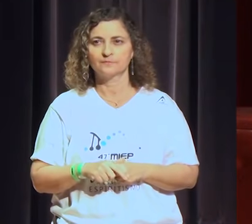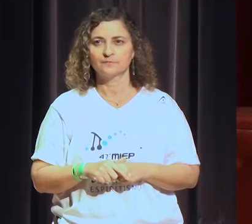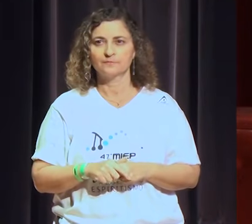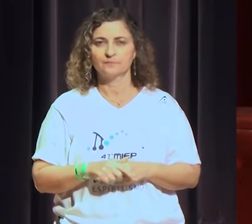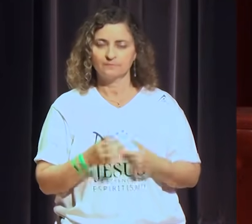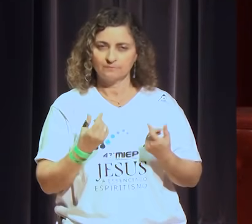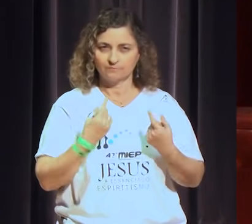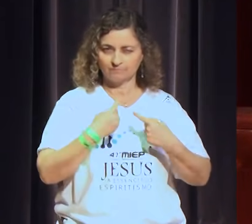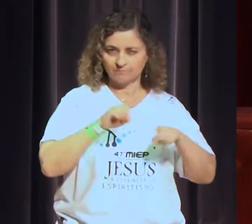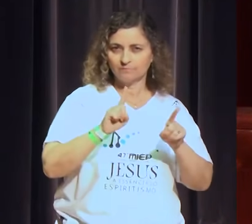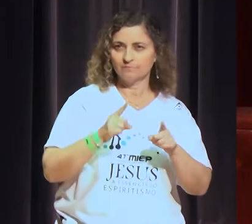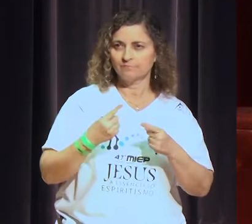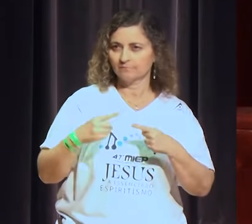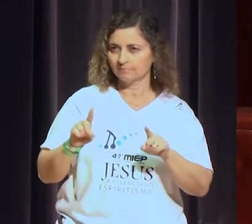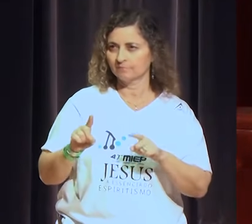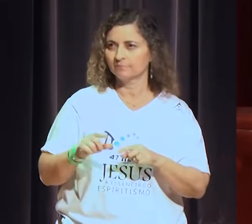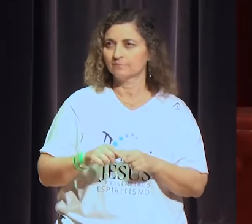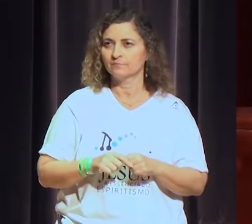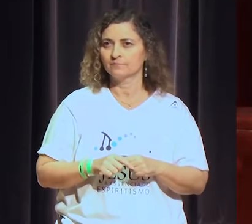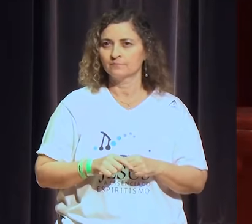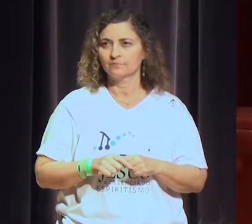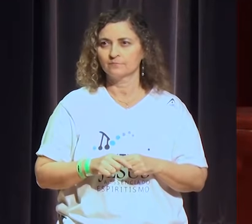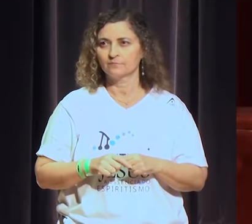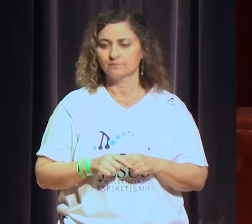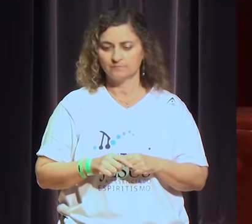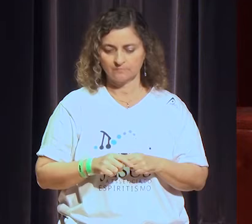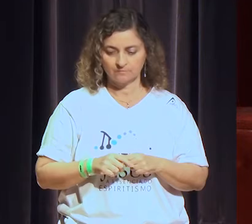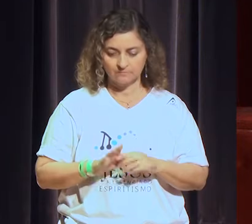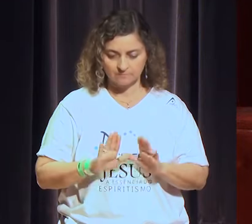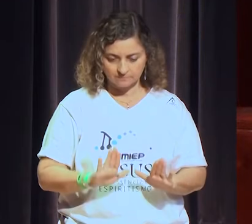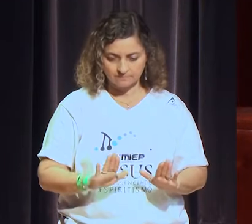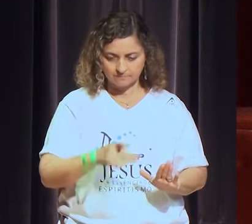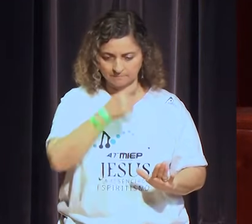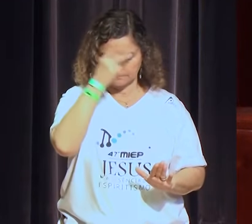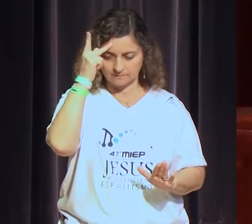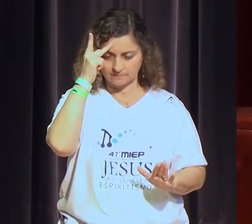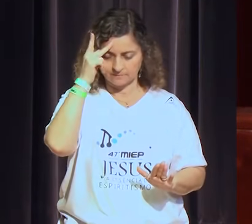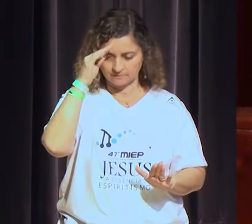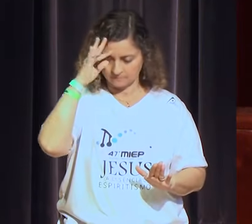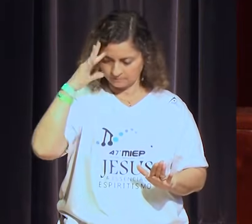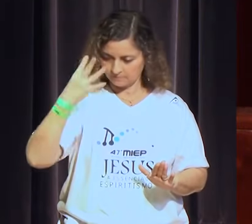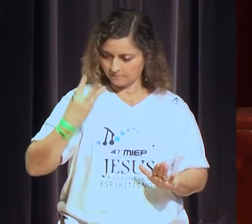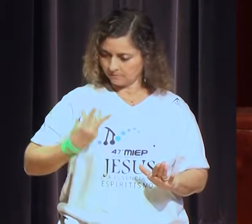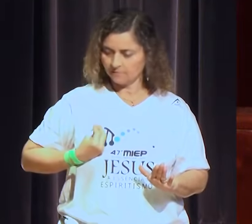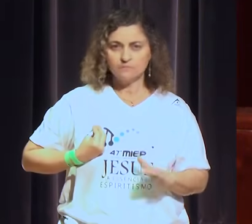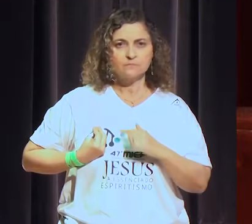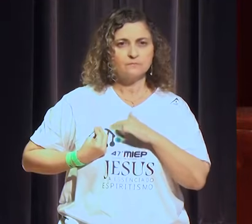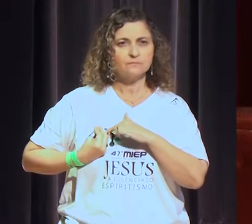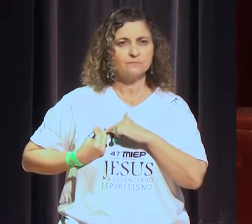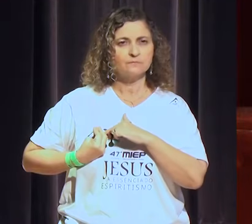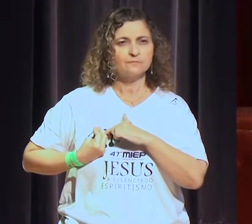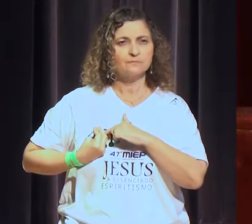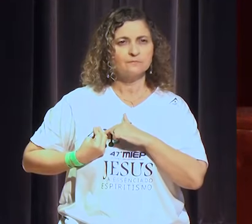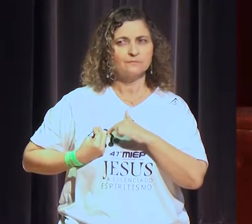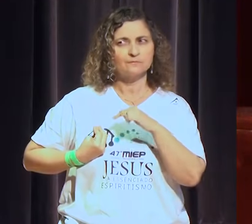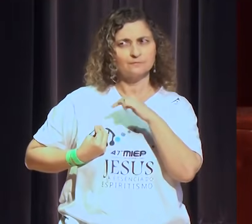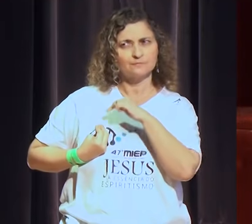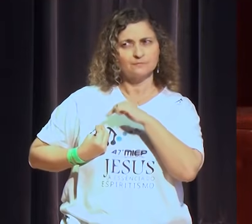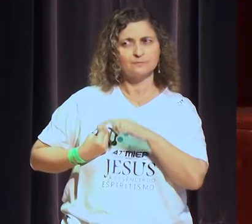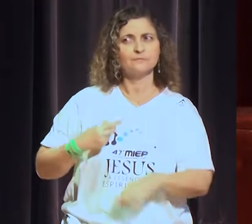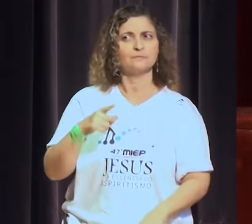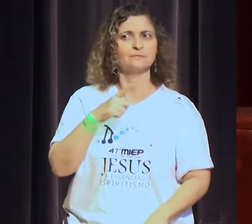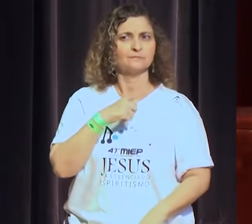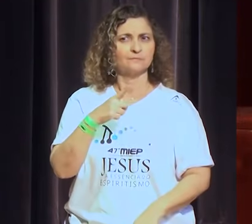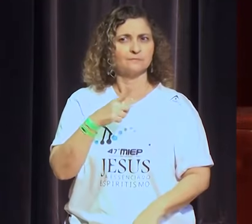Uma provocação. O espírita é o indivíduo que tem